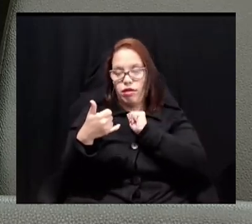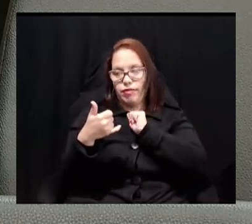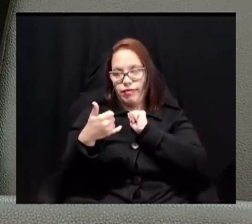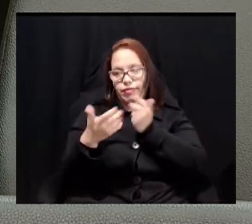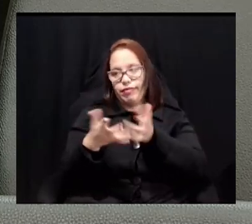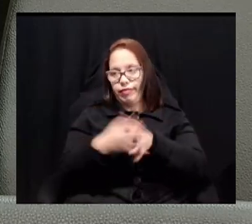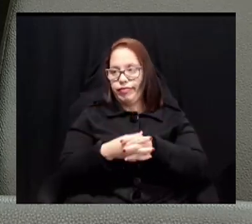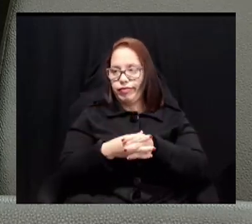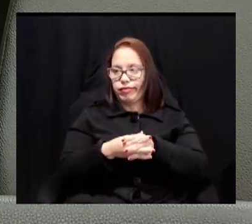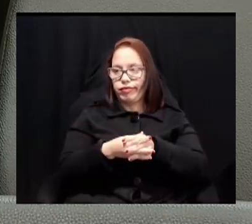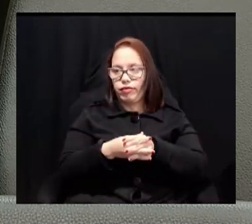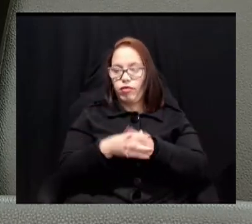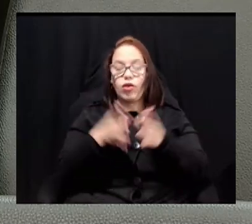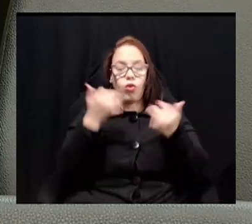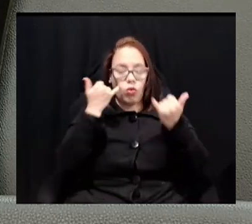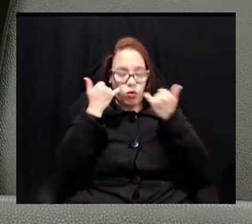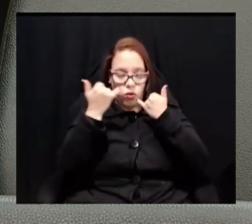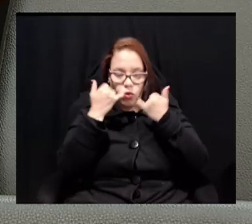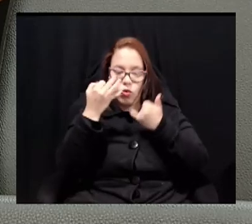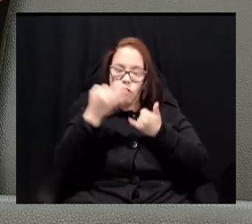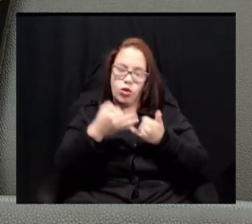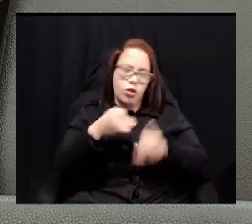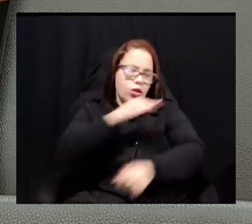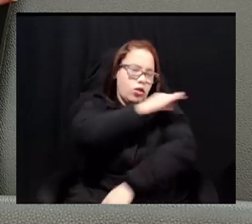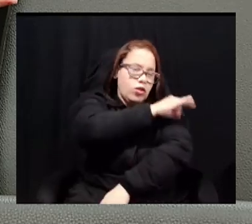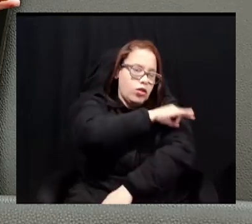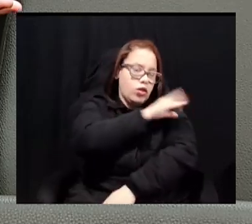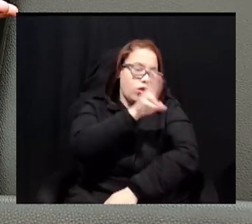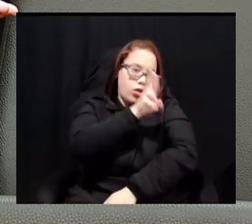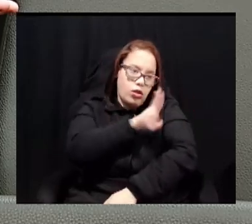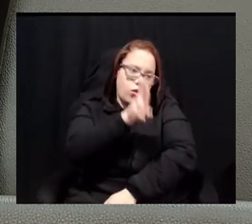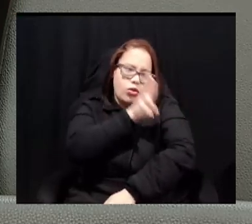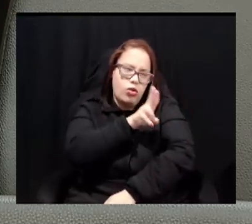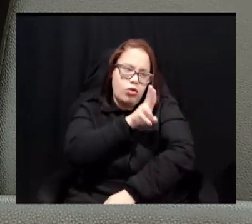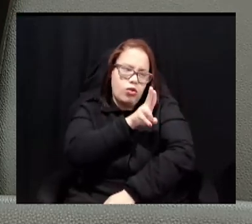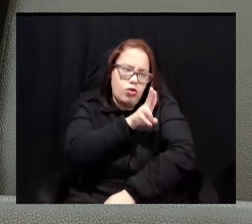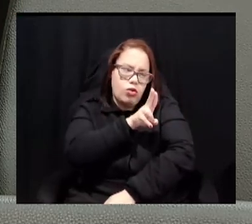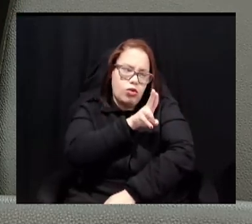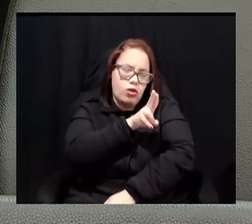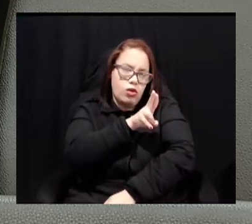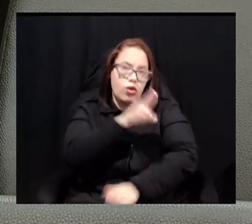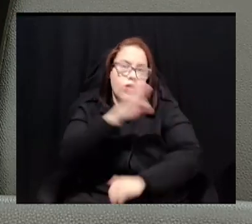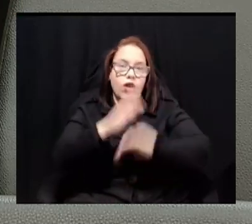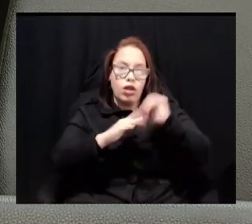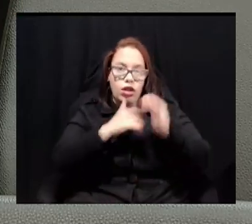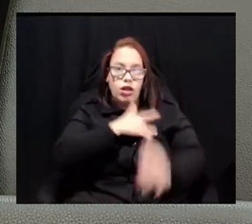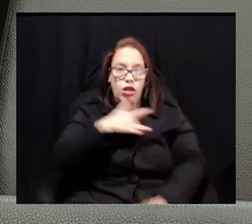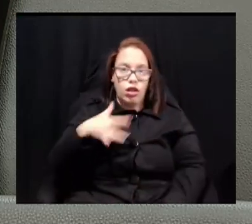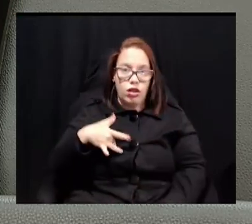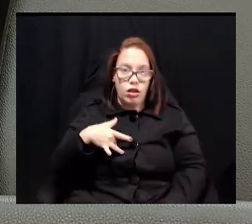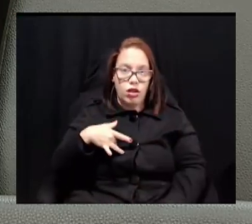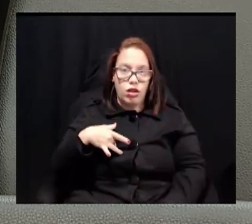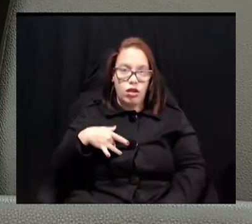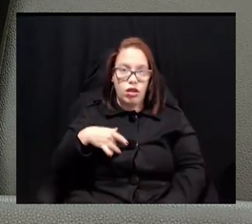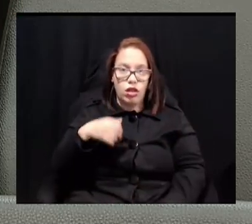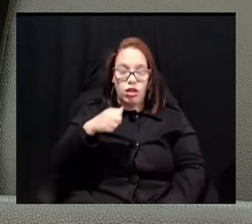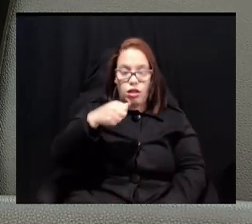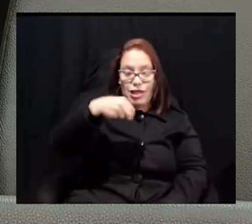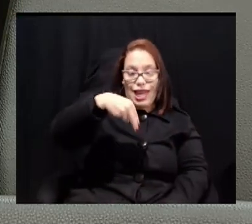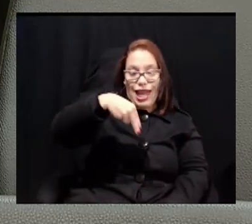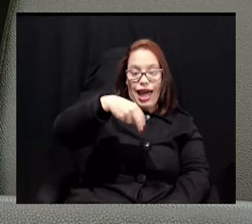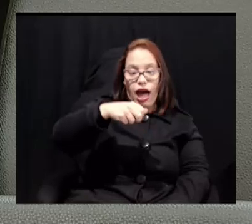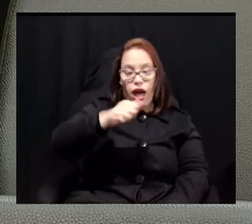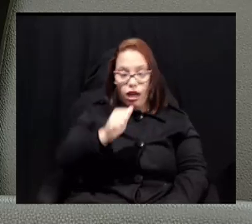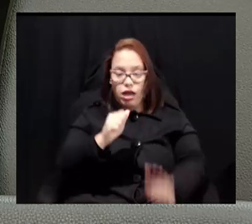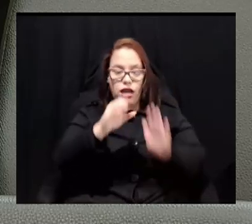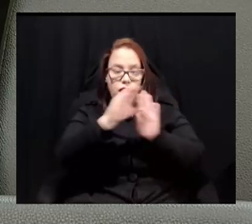uma informação... Hoje a prefeitura já usa, inclusive, na área da saúde, o aplicativo lá da ANA, né? Que ela